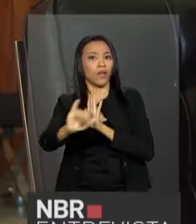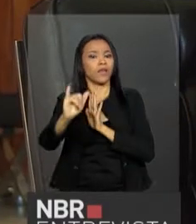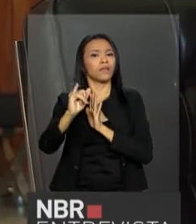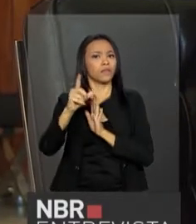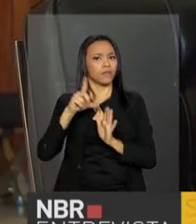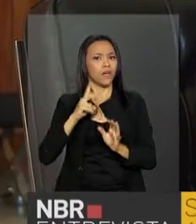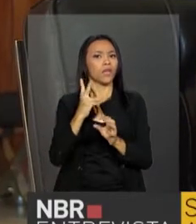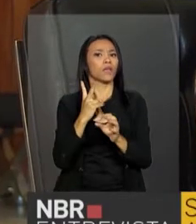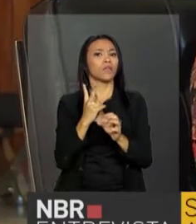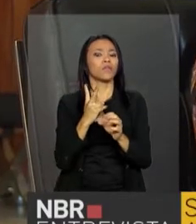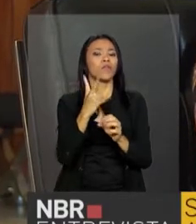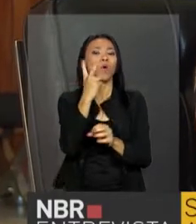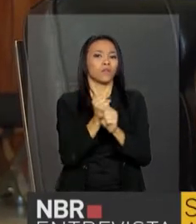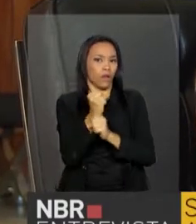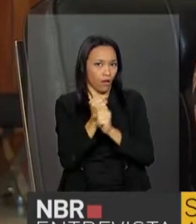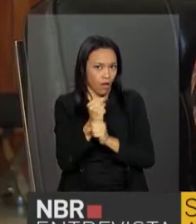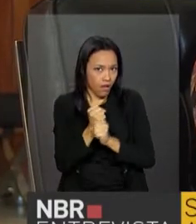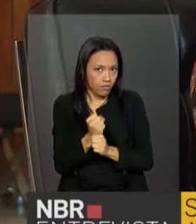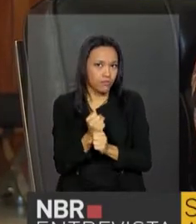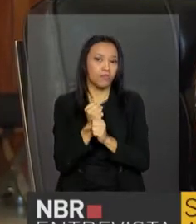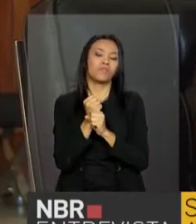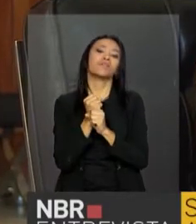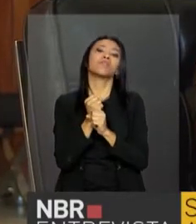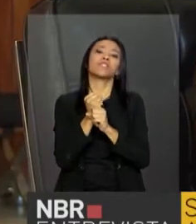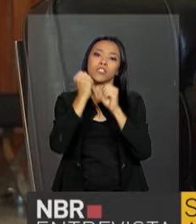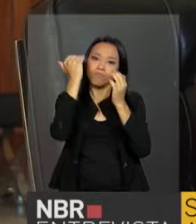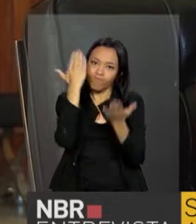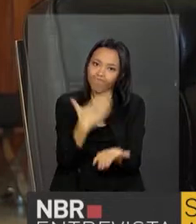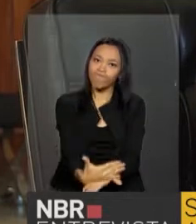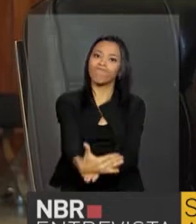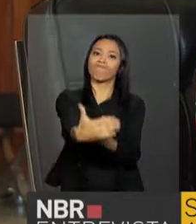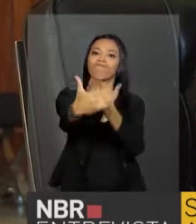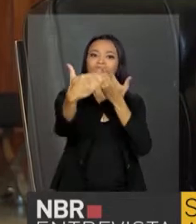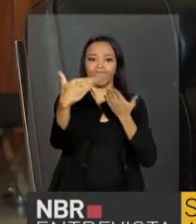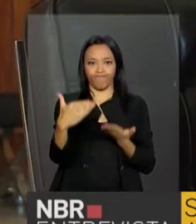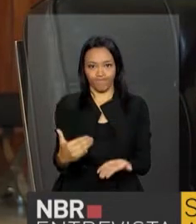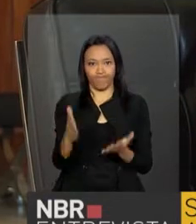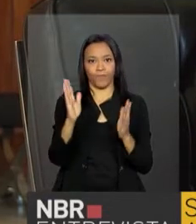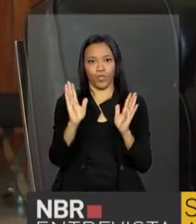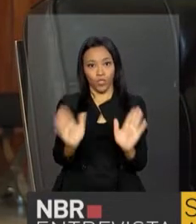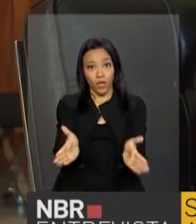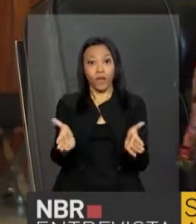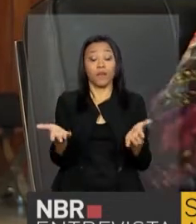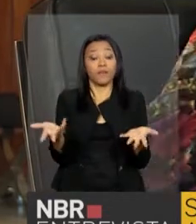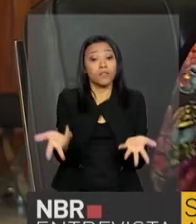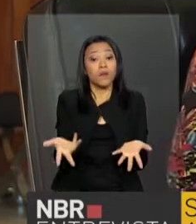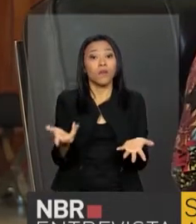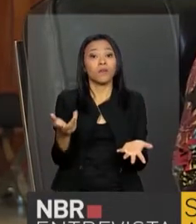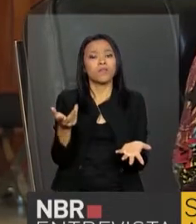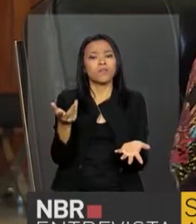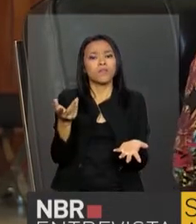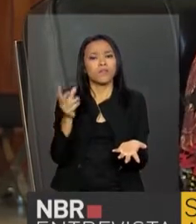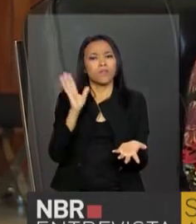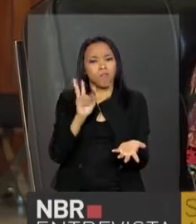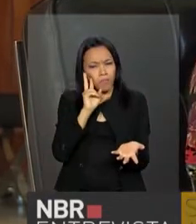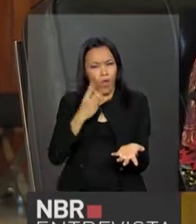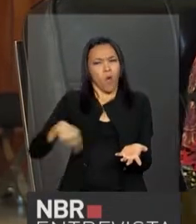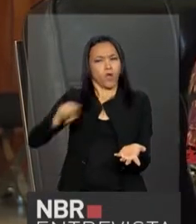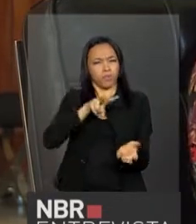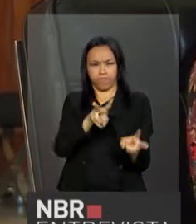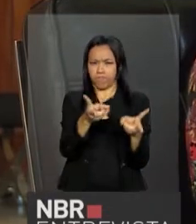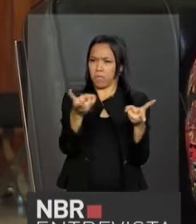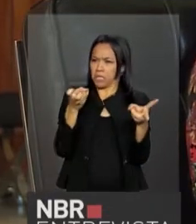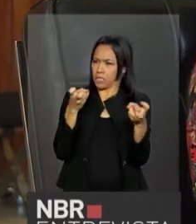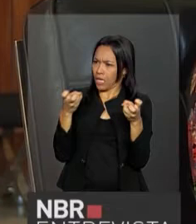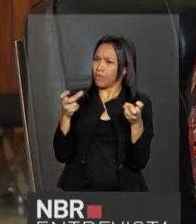dois anos para que seja implementada, não é? Então, está havendo, a gente percebe,